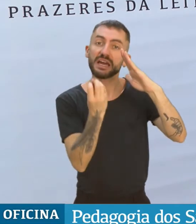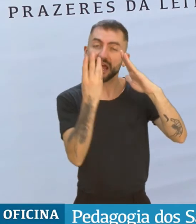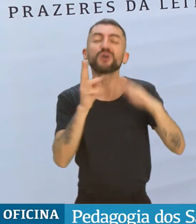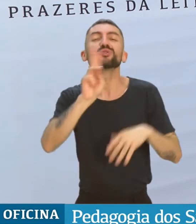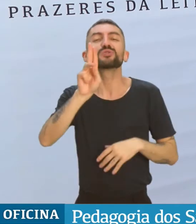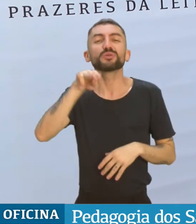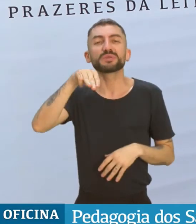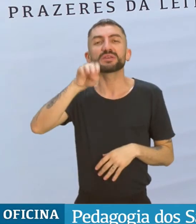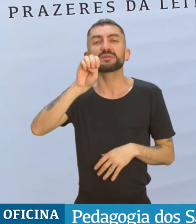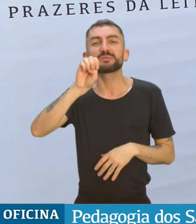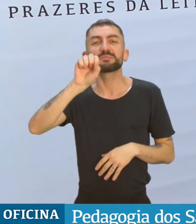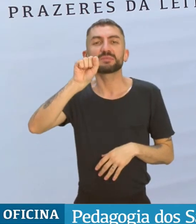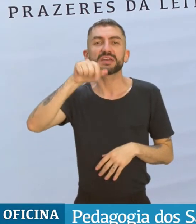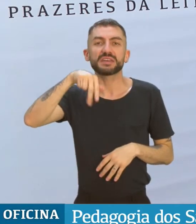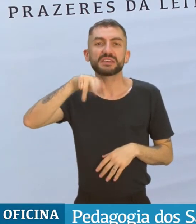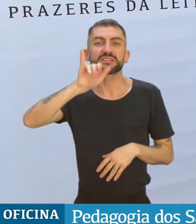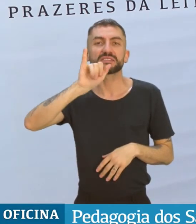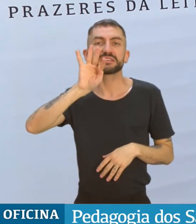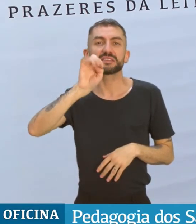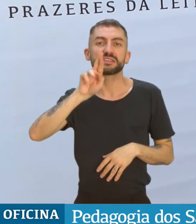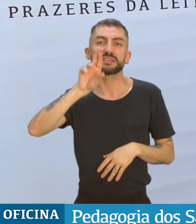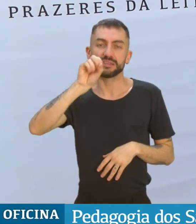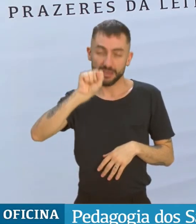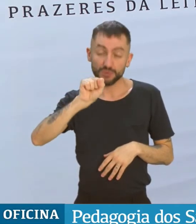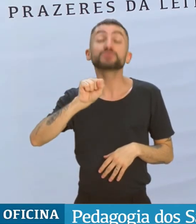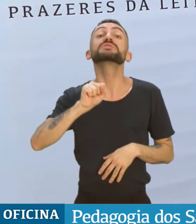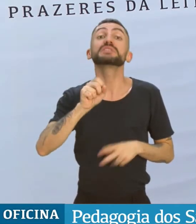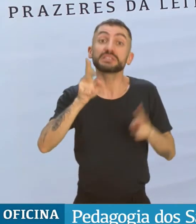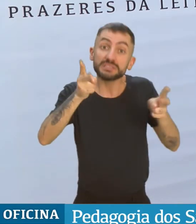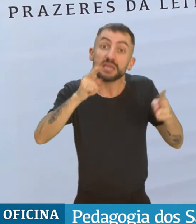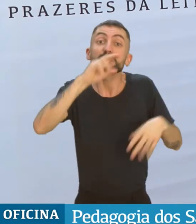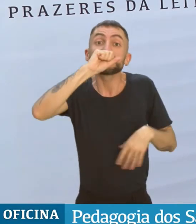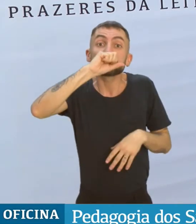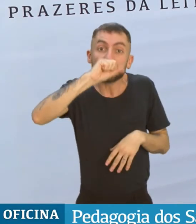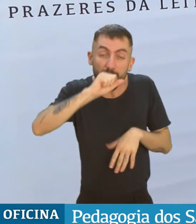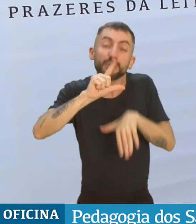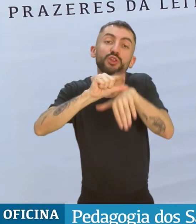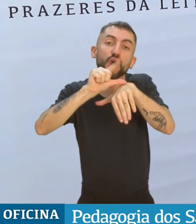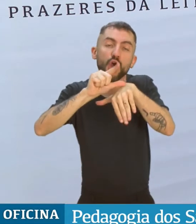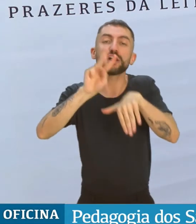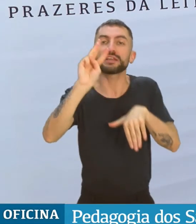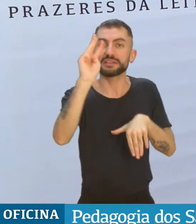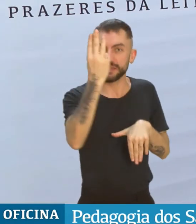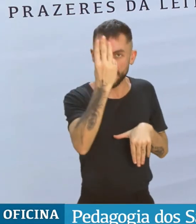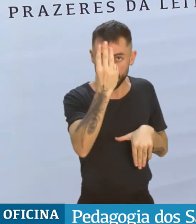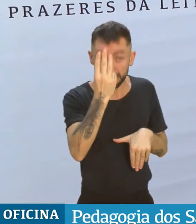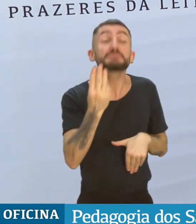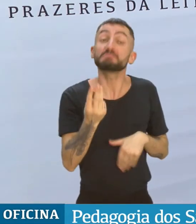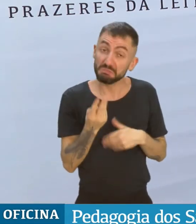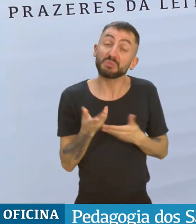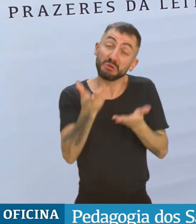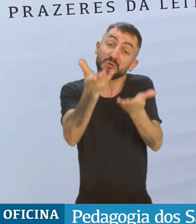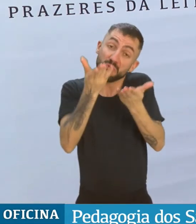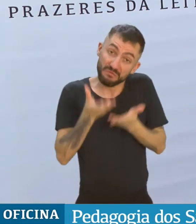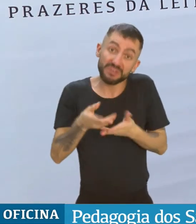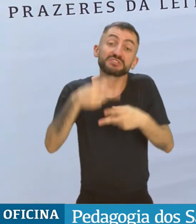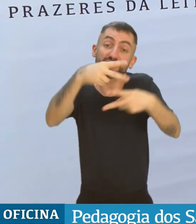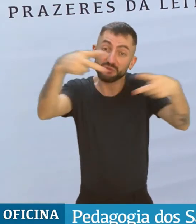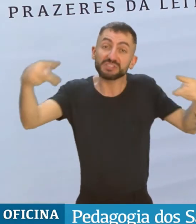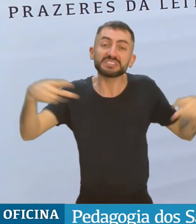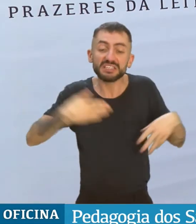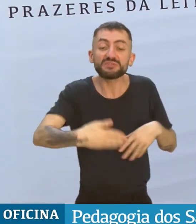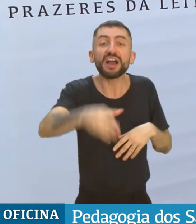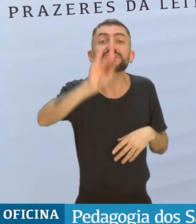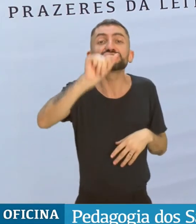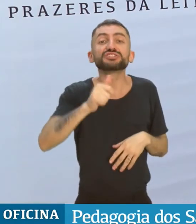exemplo. Quando a gente faz os encontros, a gente faz aos sábados, a partir das 15 horas. Inclusive fica o convite, o próximo, salvo engano, vai